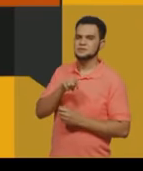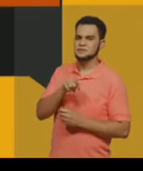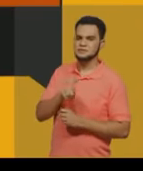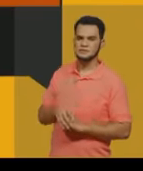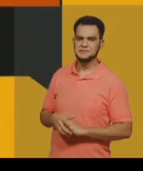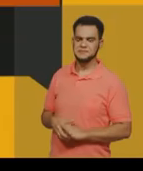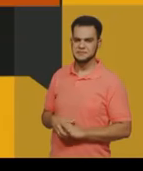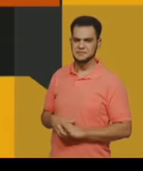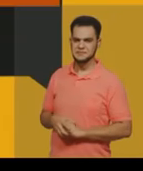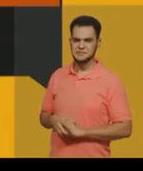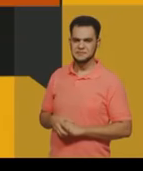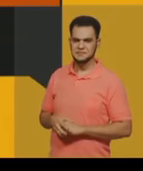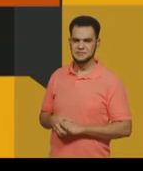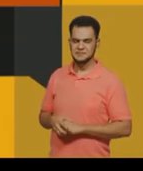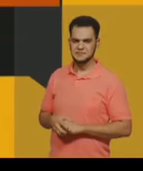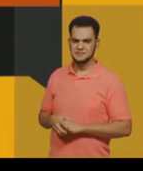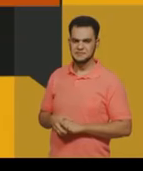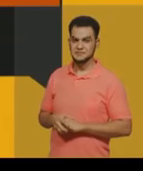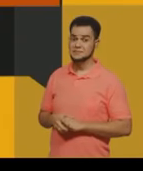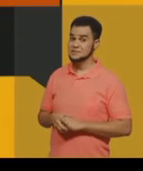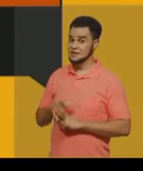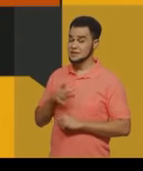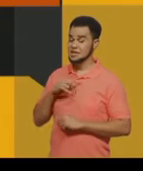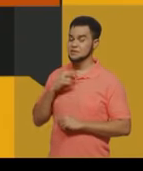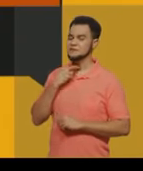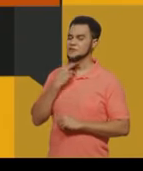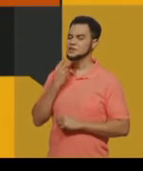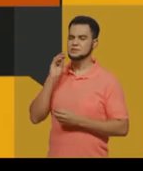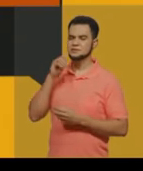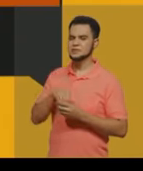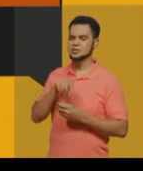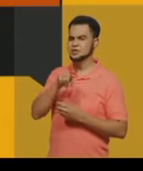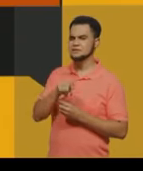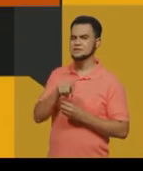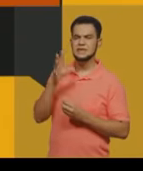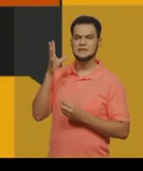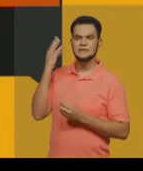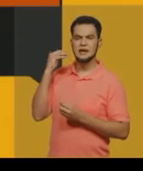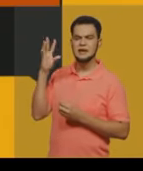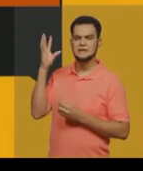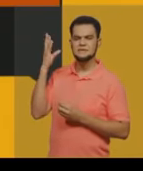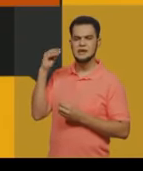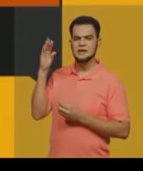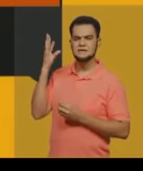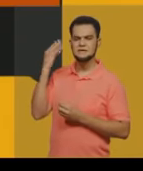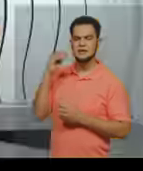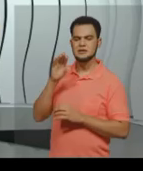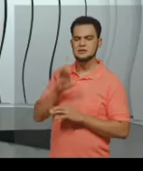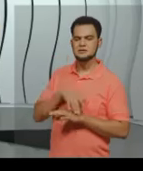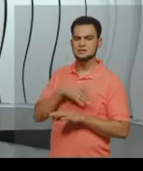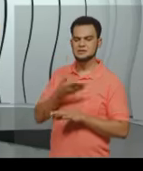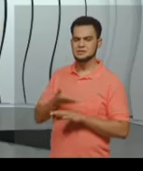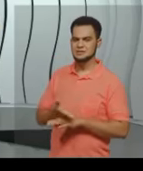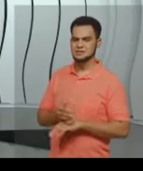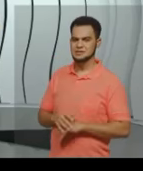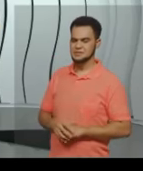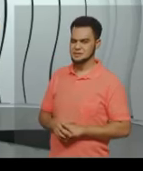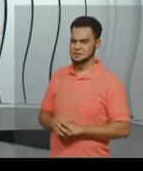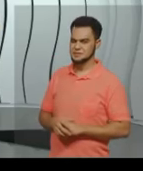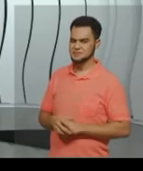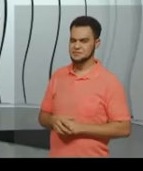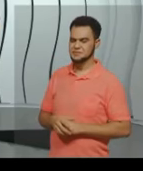all day long. Uma voz dentro de você que sussurra o dia inteiro, all day long. I feel that is